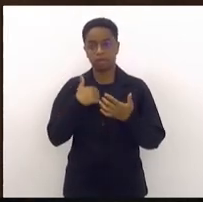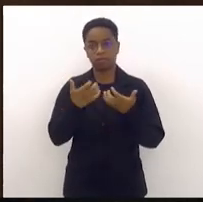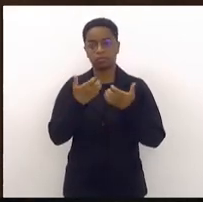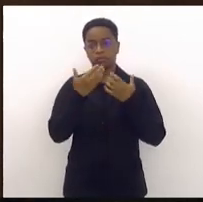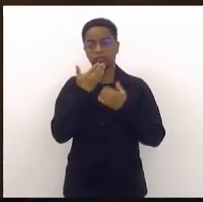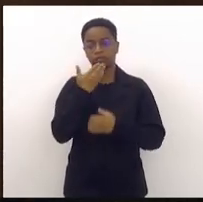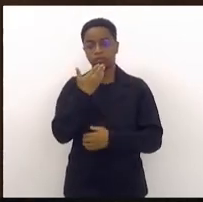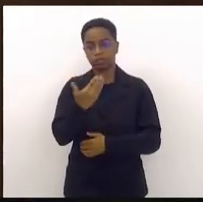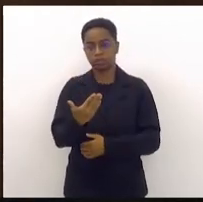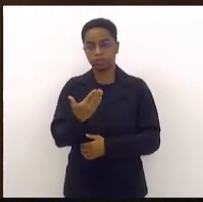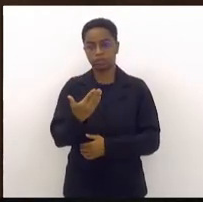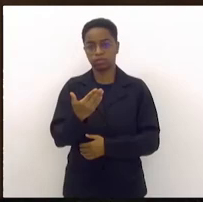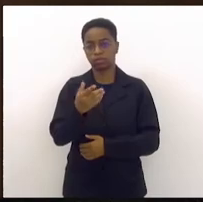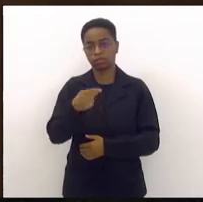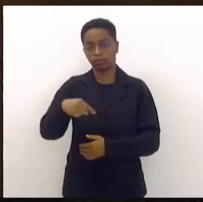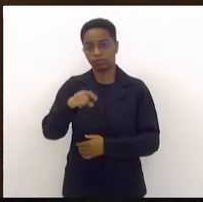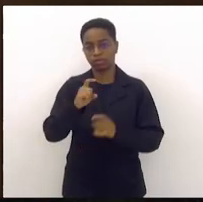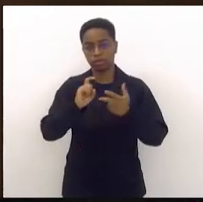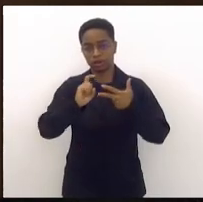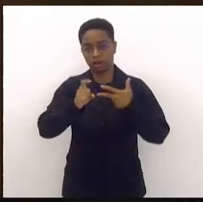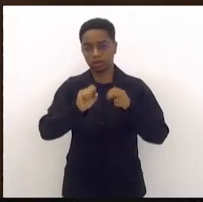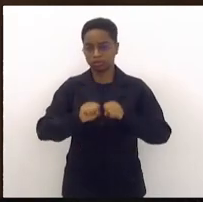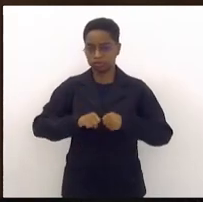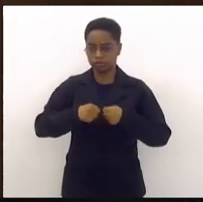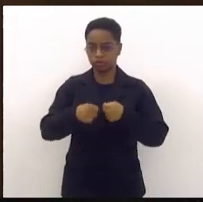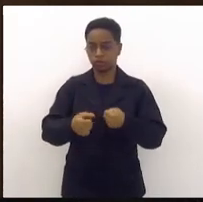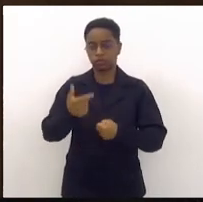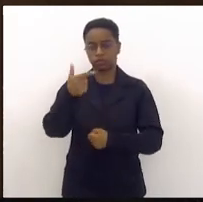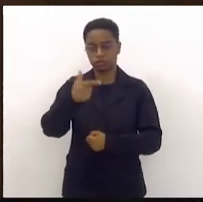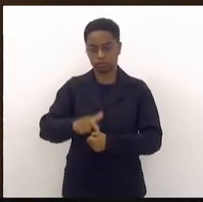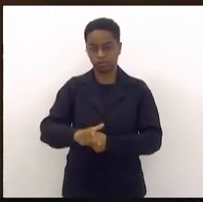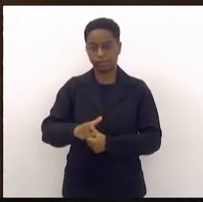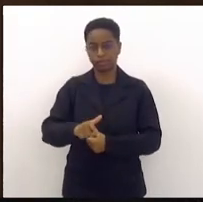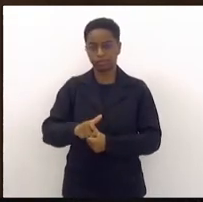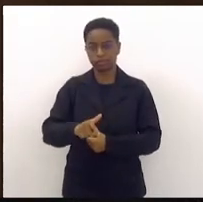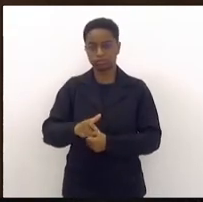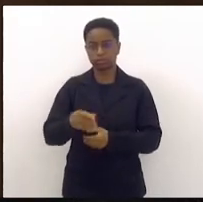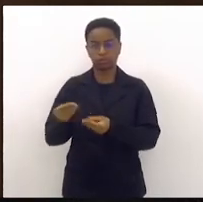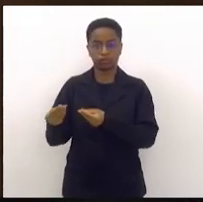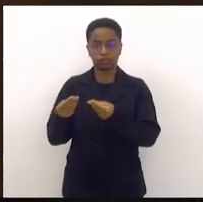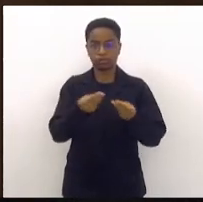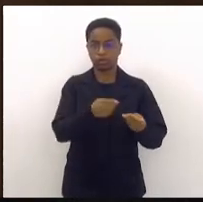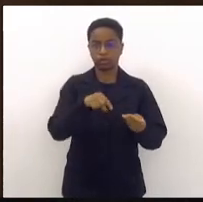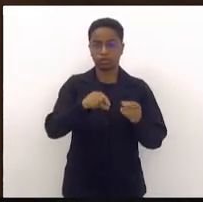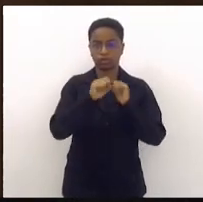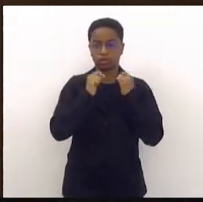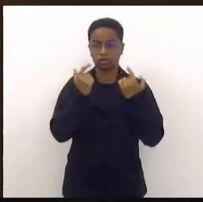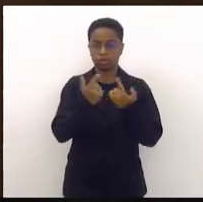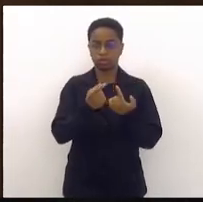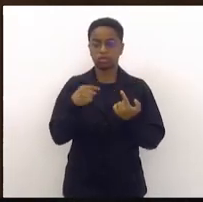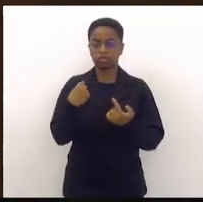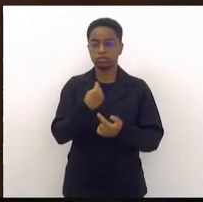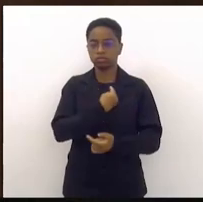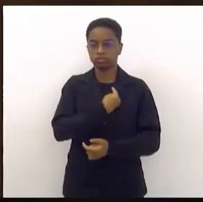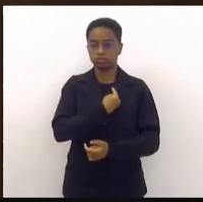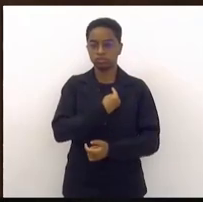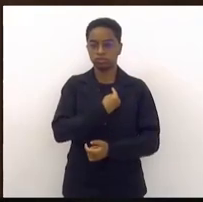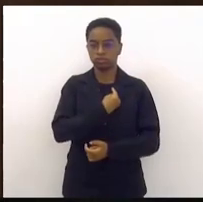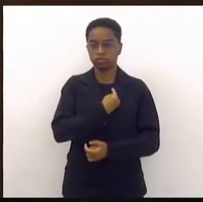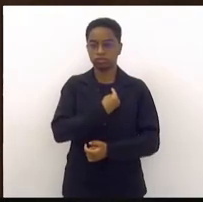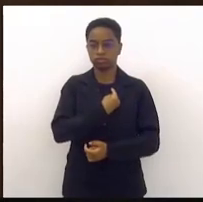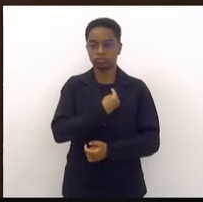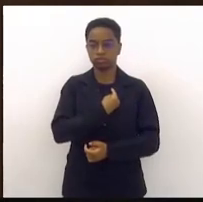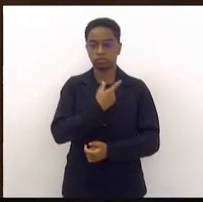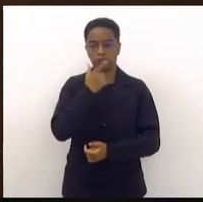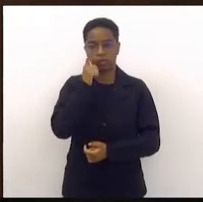pedir que o esforço do Executivo fosse, mais uma vez, enviar para essa casa a matéria que pudesse, de certa